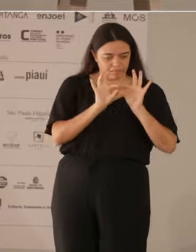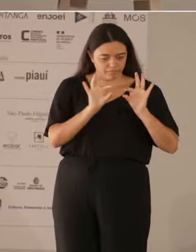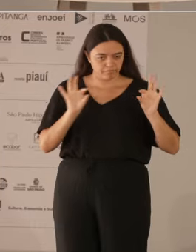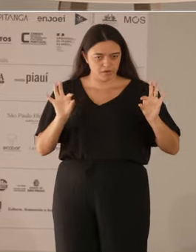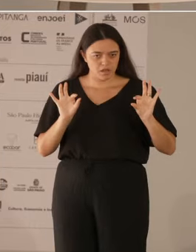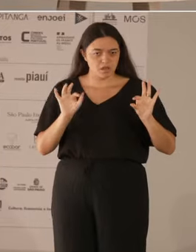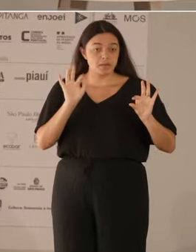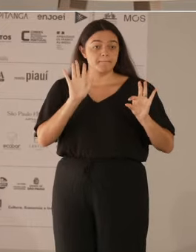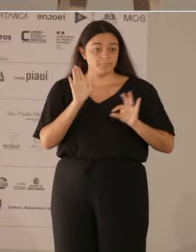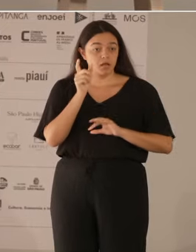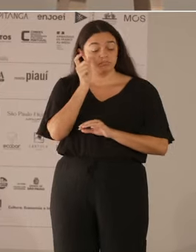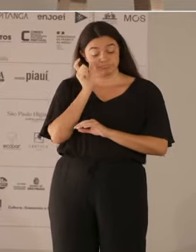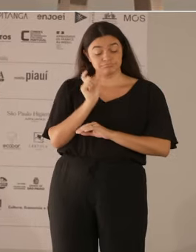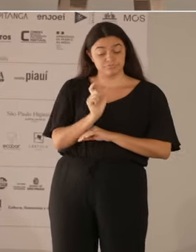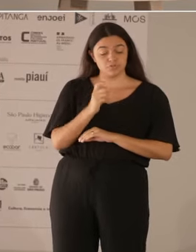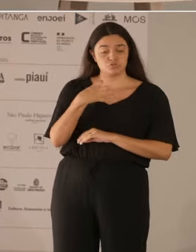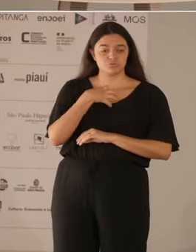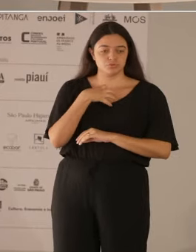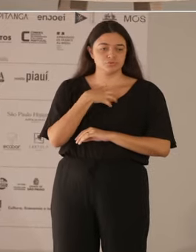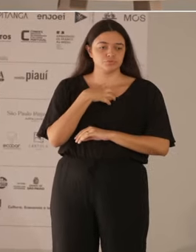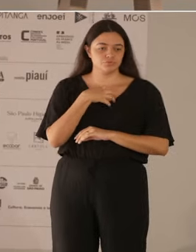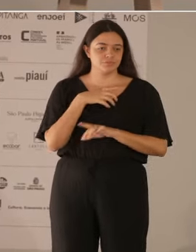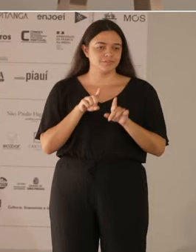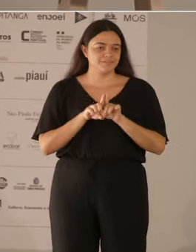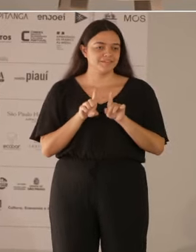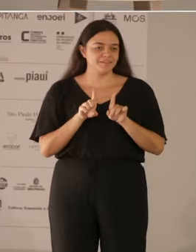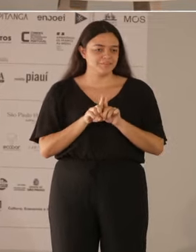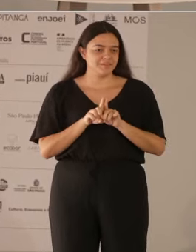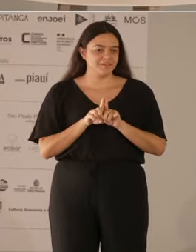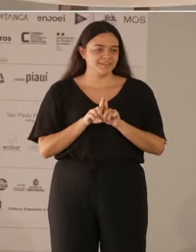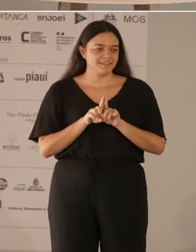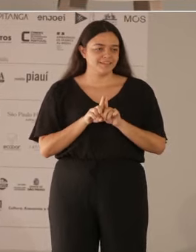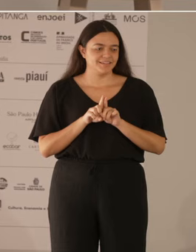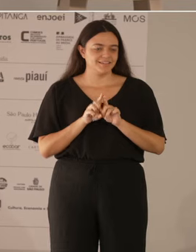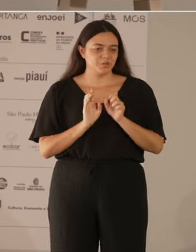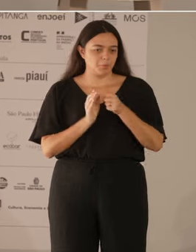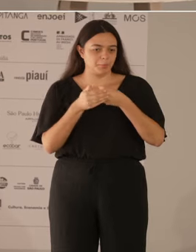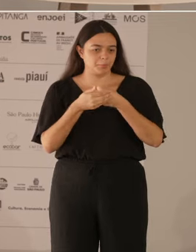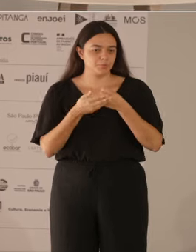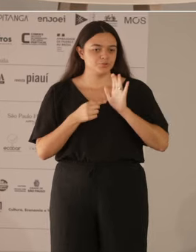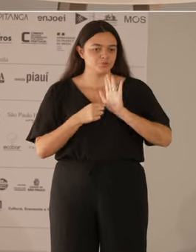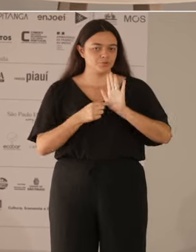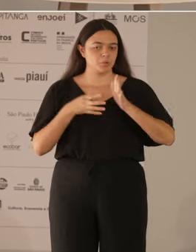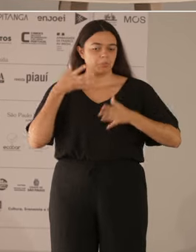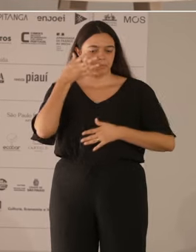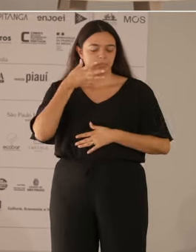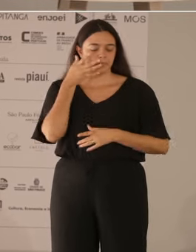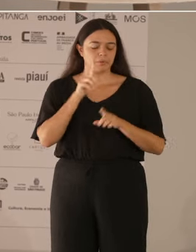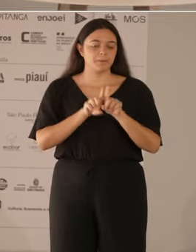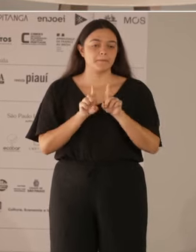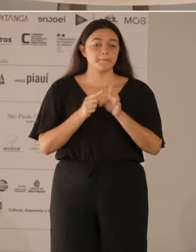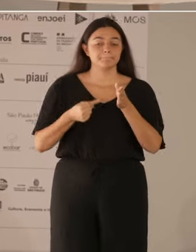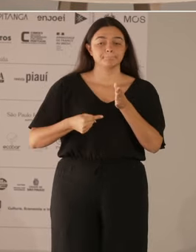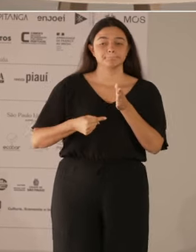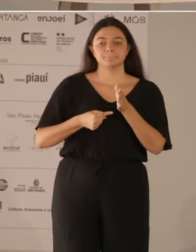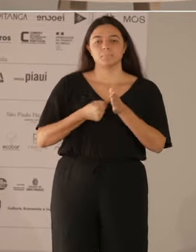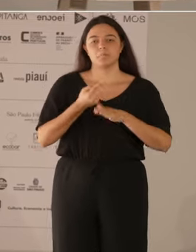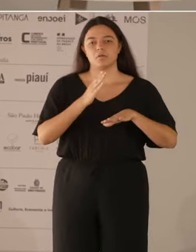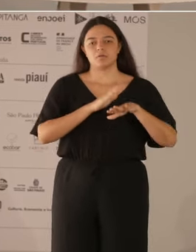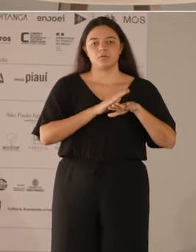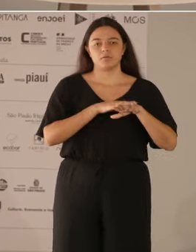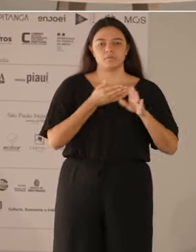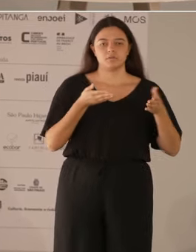muito interessante, é uma maneira também de me defender aqui. Bom, a primeira coisa que a gente faz quando